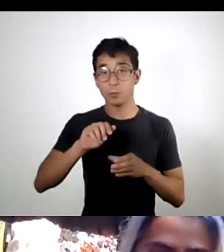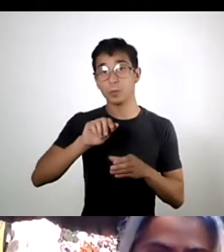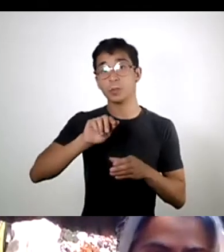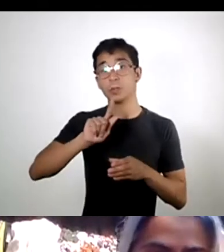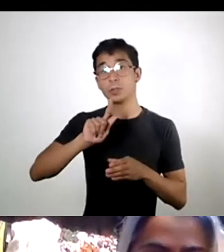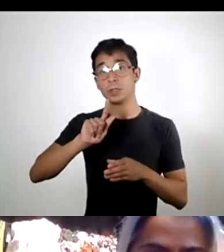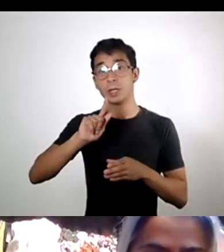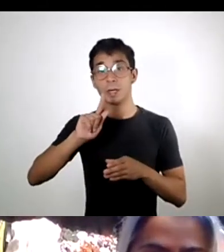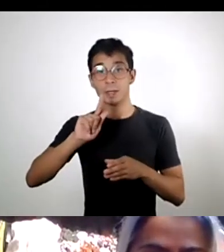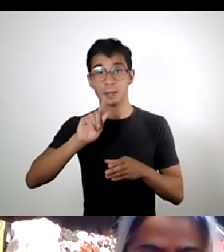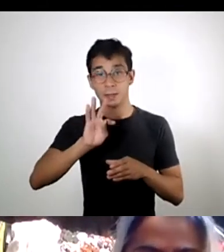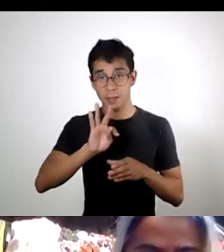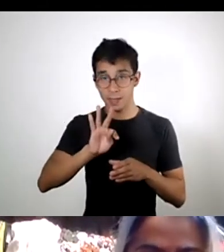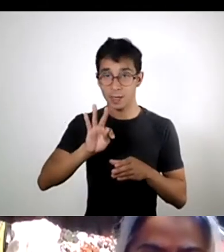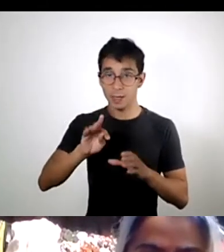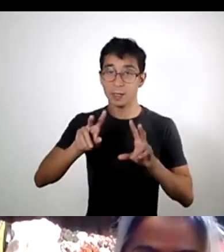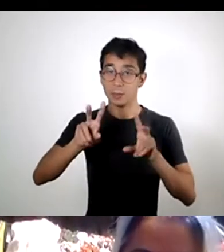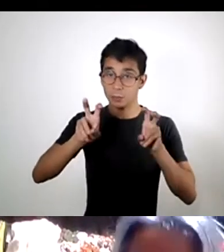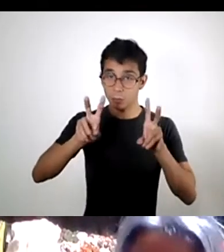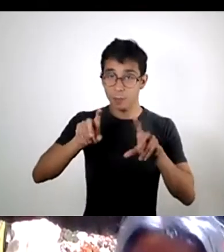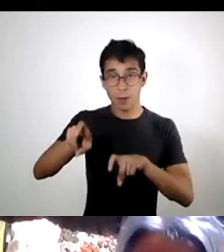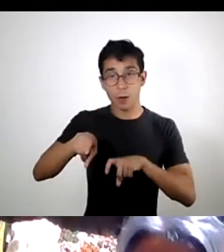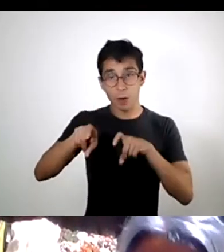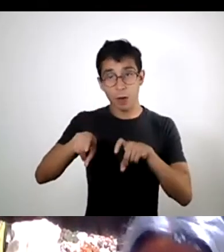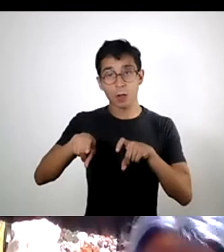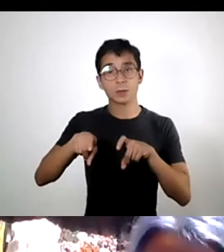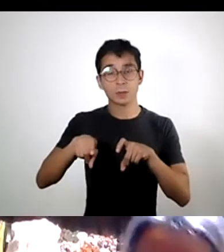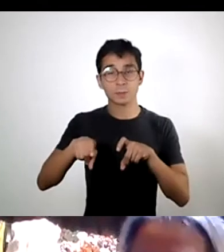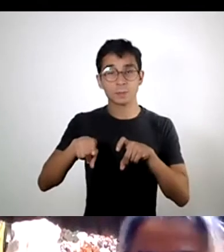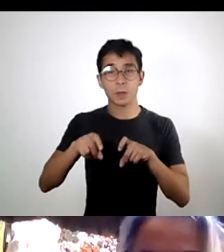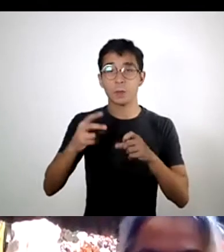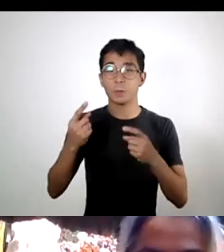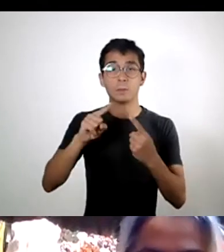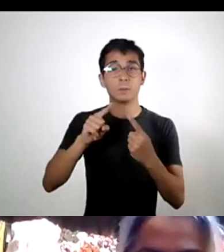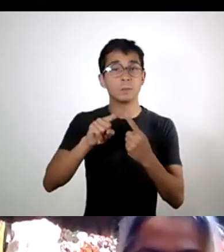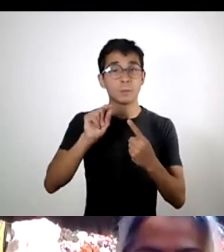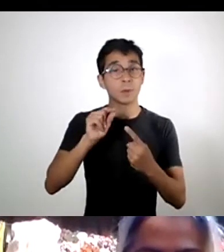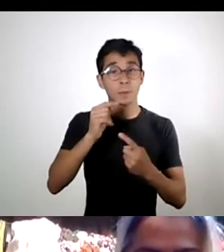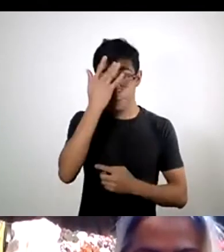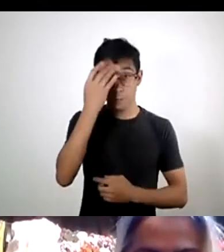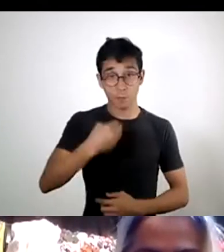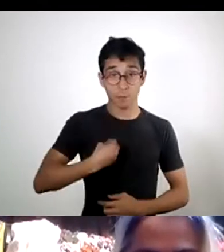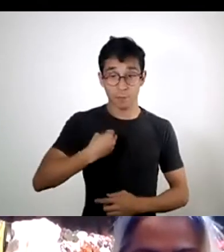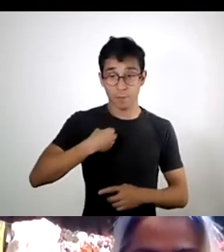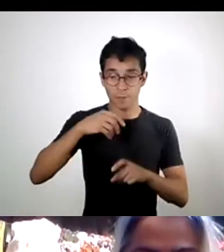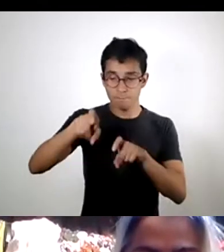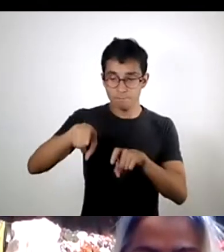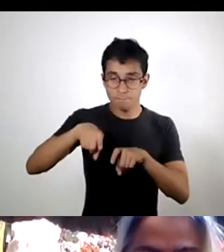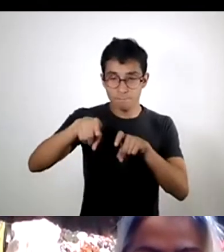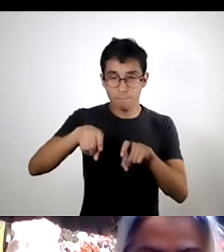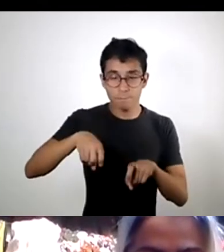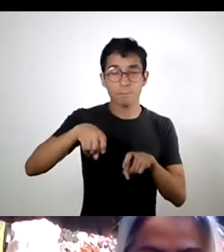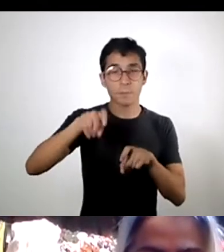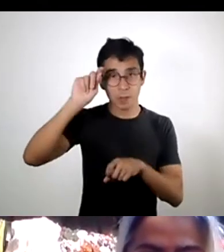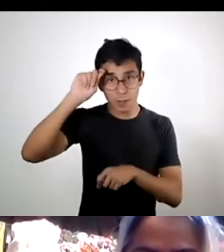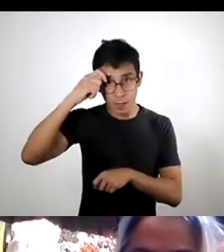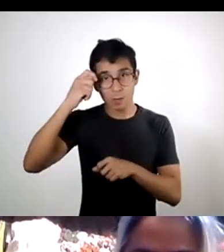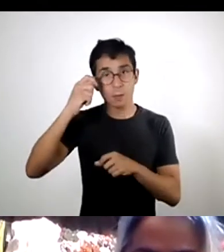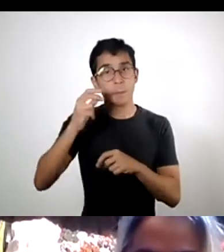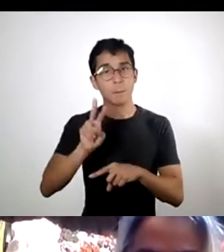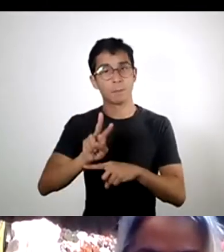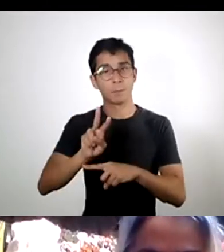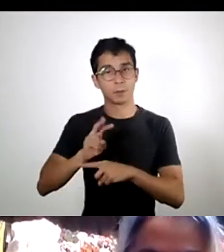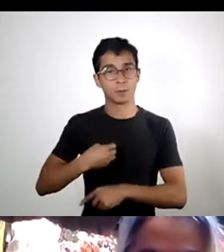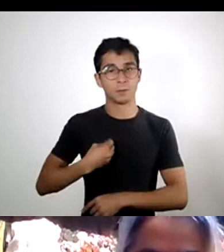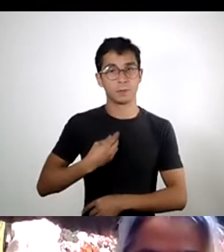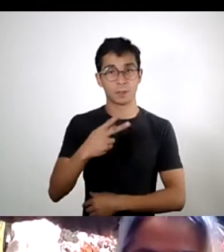vida das comunidades quilombolas, principalmente a roça, né? Então, na década de 90, você tem aí que o